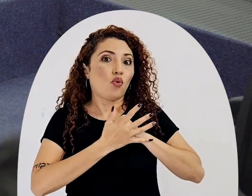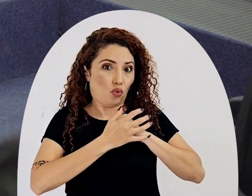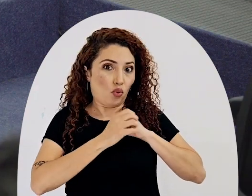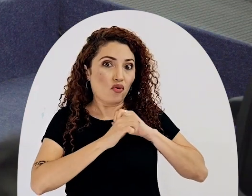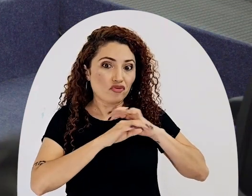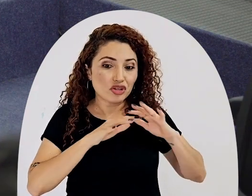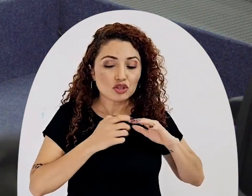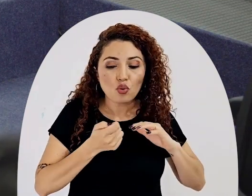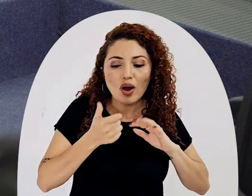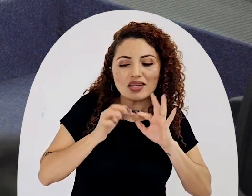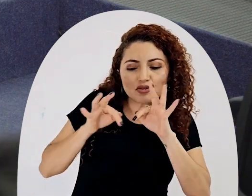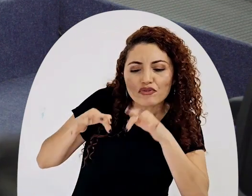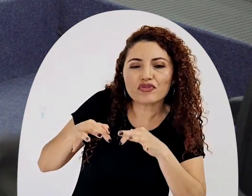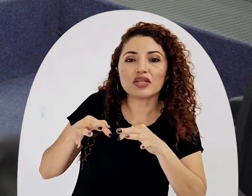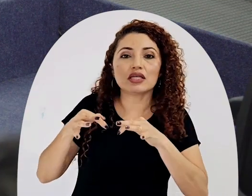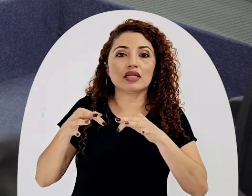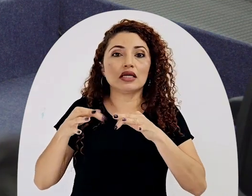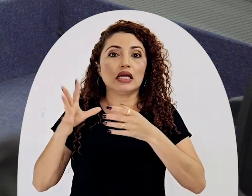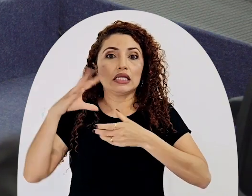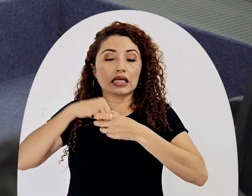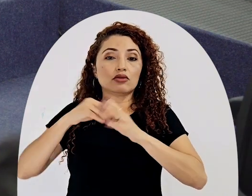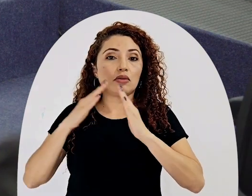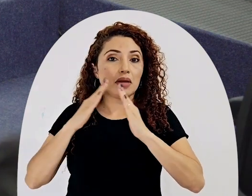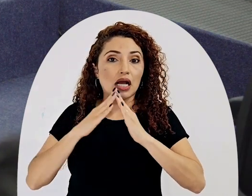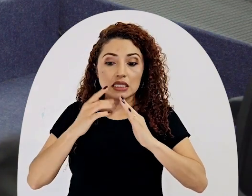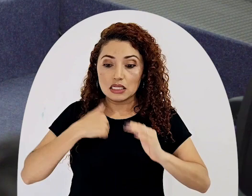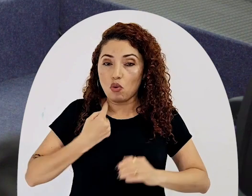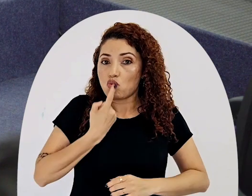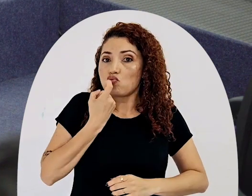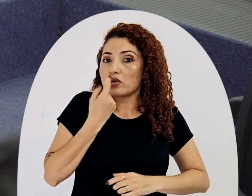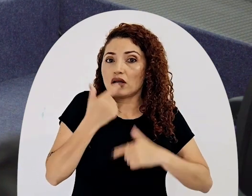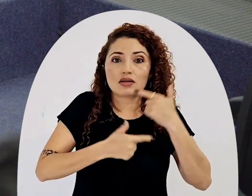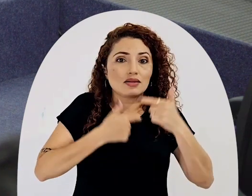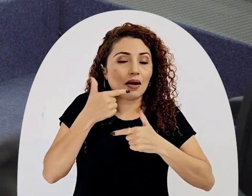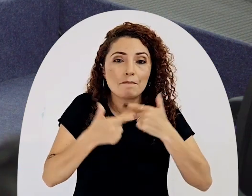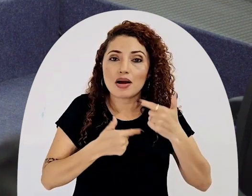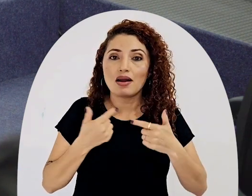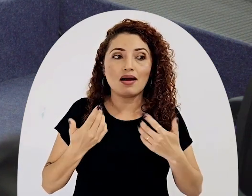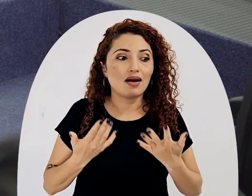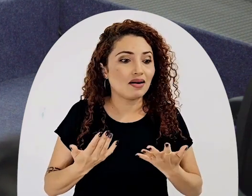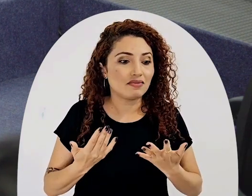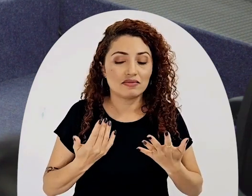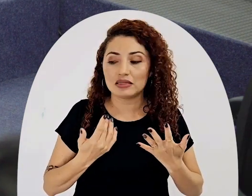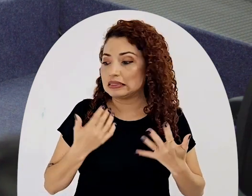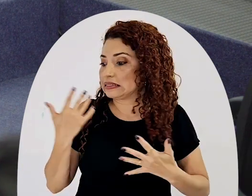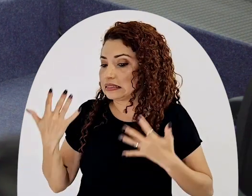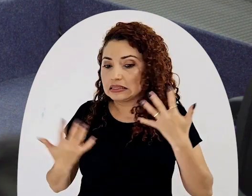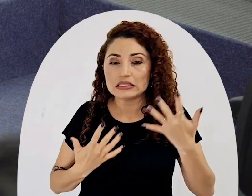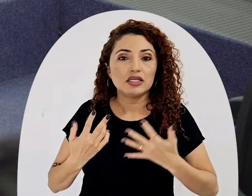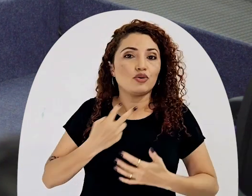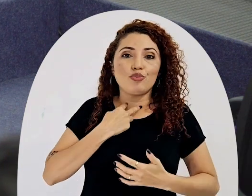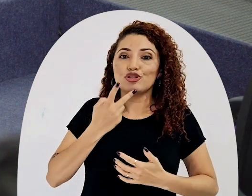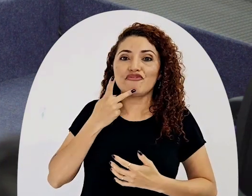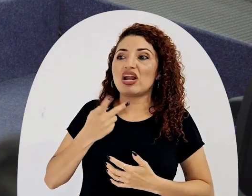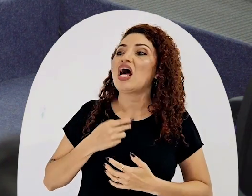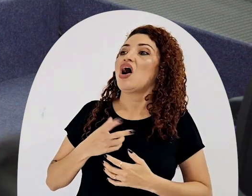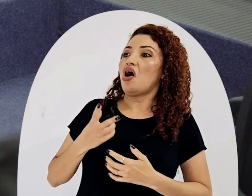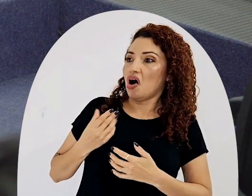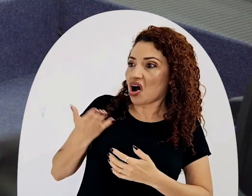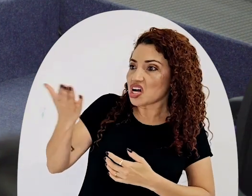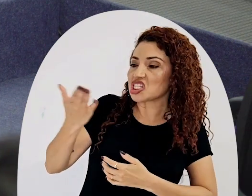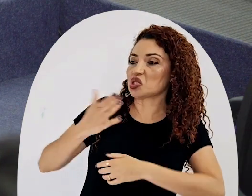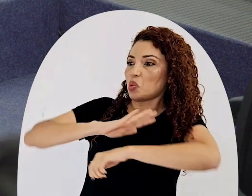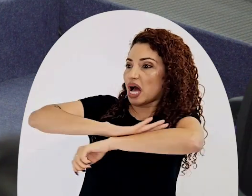era a única provedora financeira da minha residência naquele momento. Então eu simplesmente não podia falar, poxa, isso é